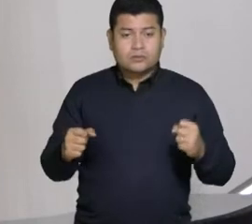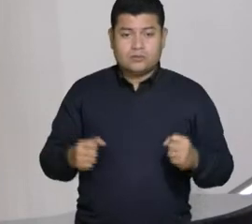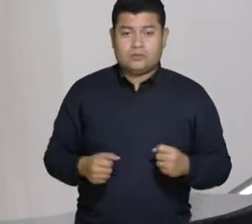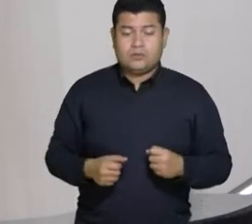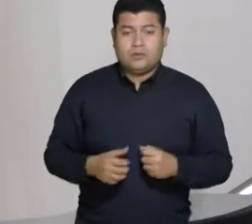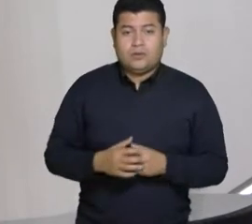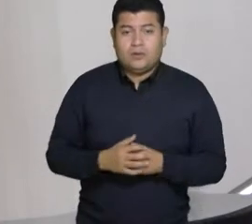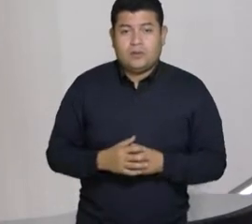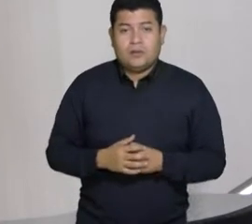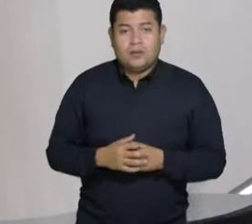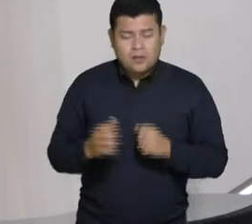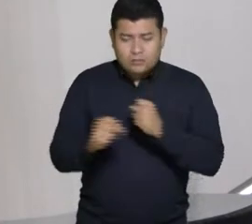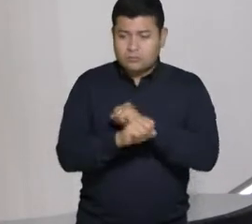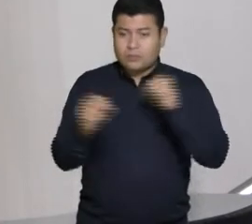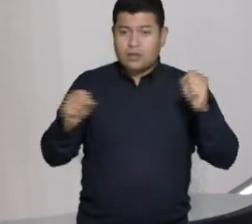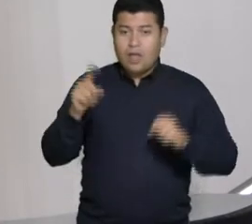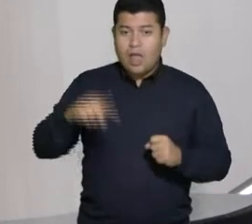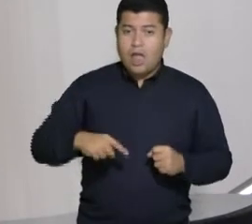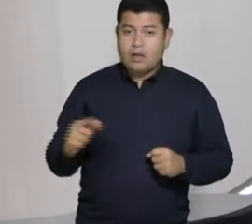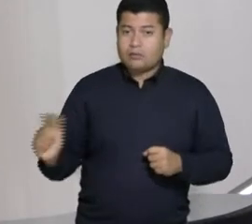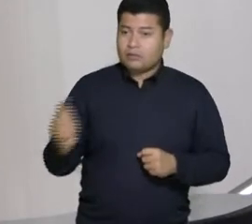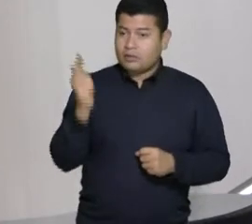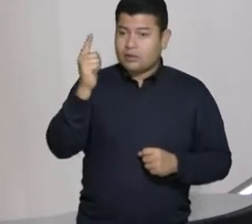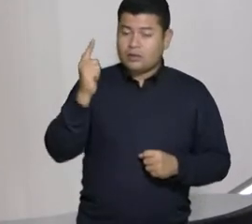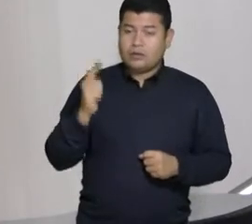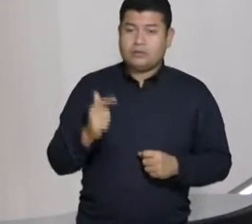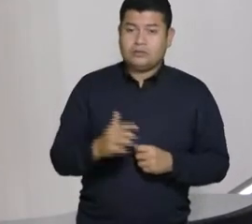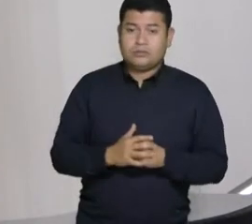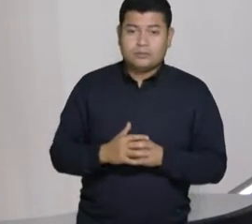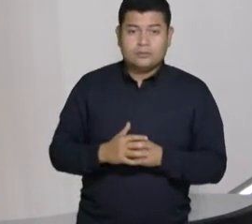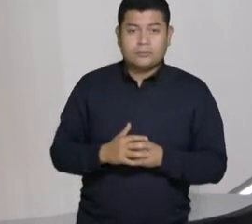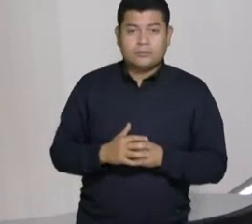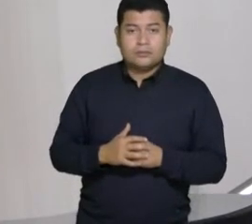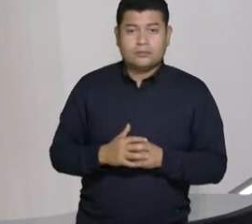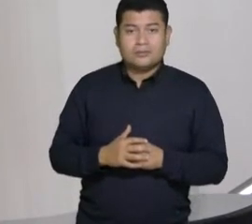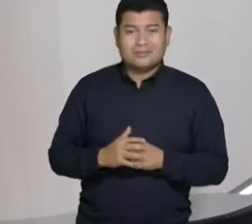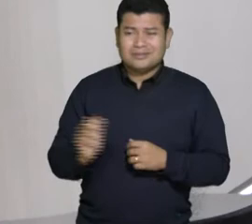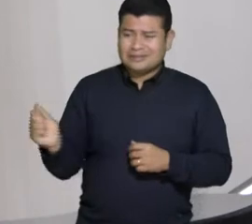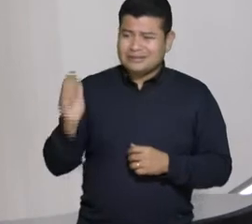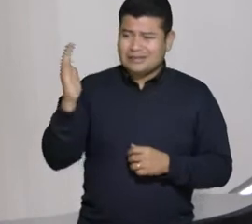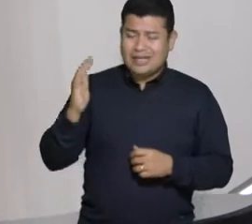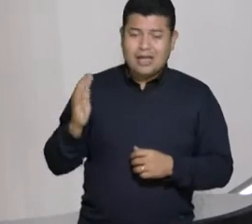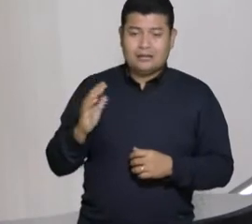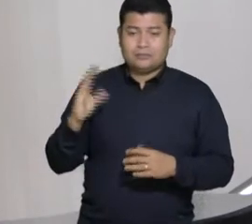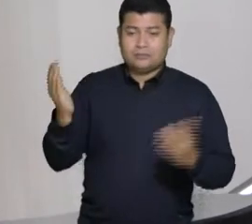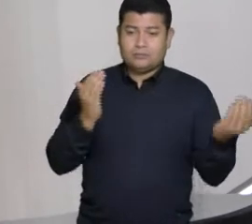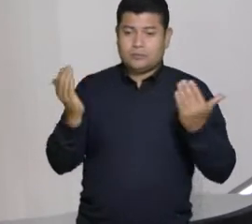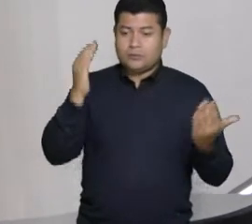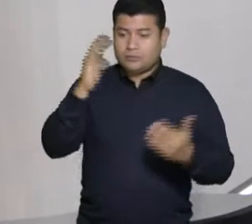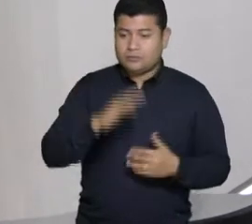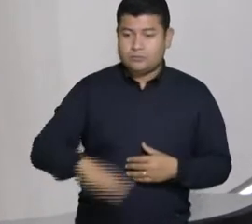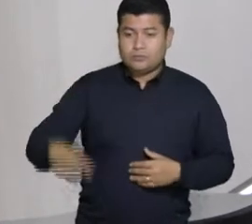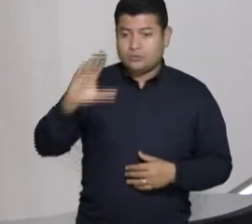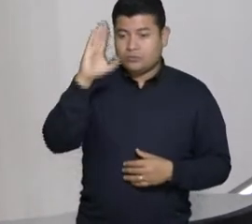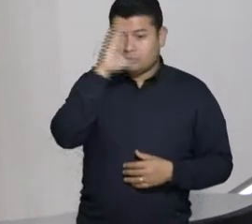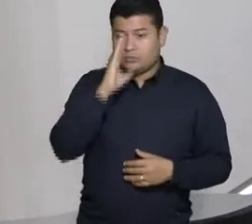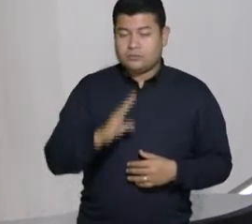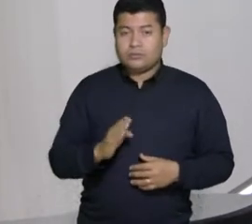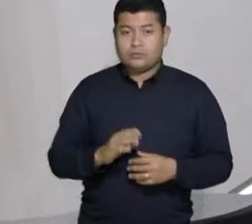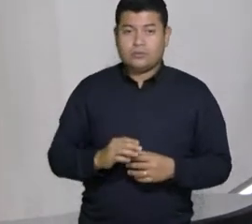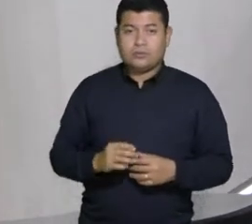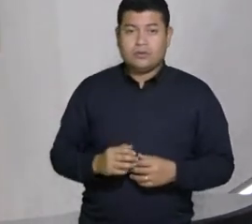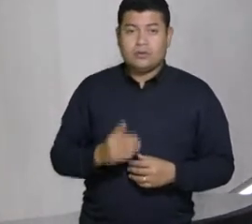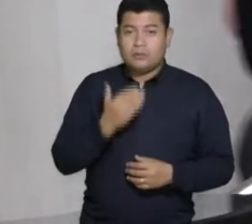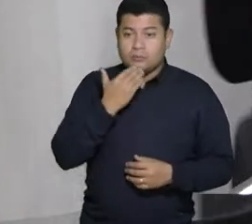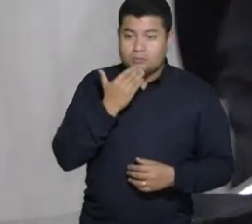Catarina é o gás natural mais caro do Brasil Então fica um apelo aqui para os dois governos